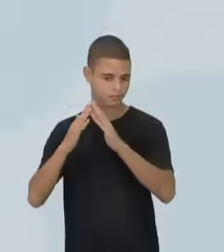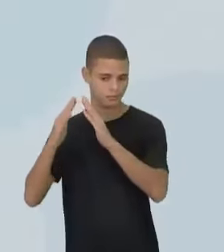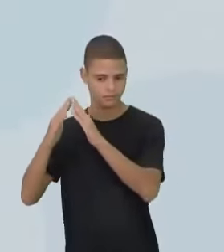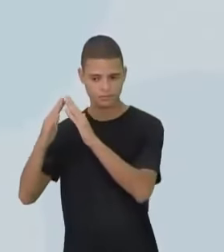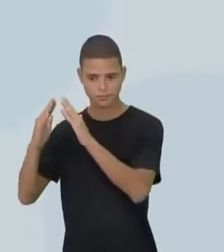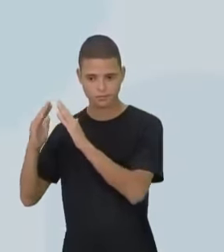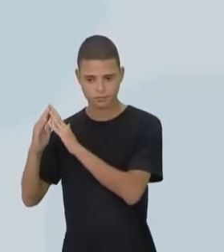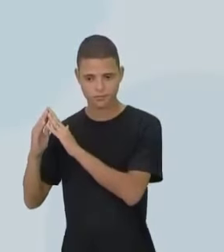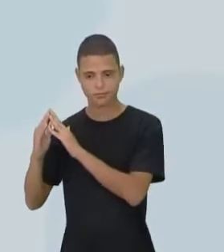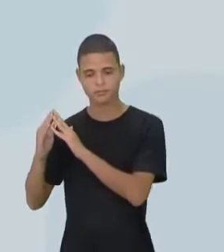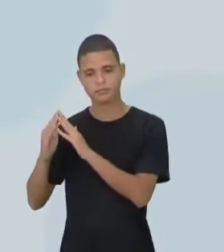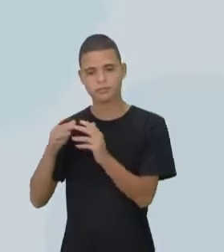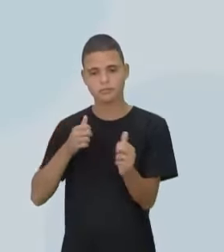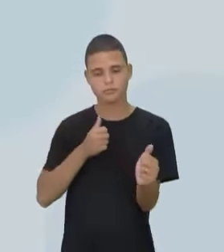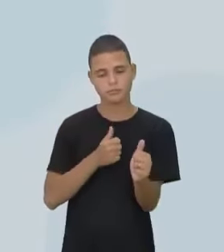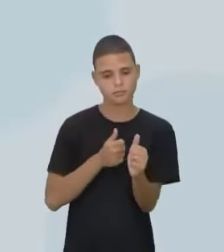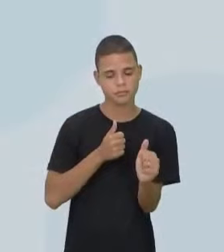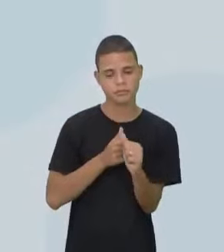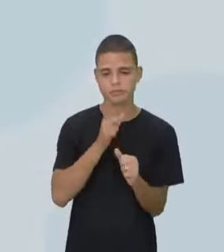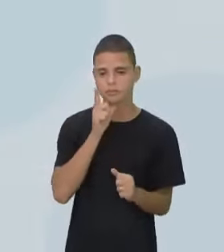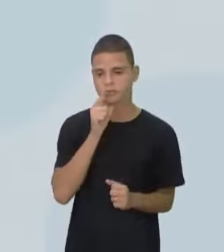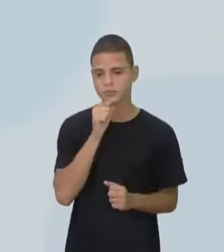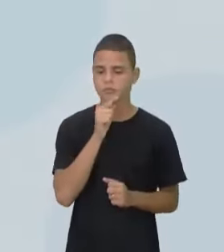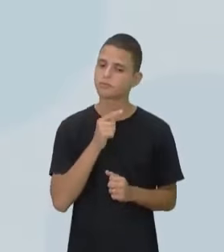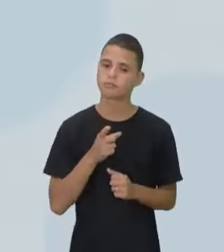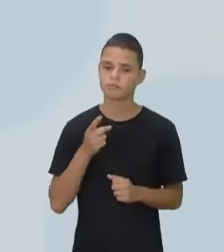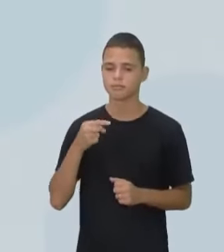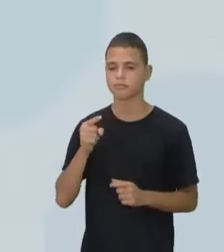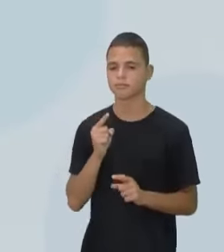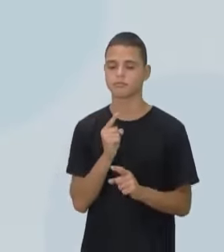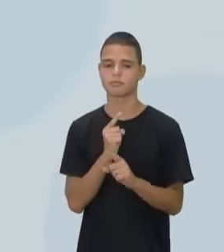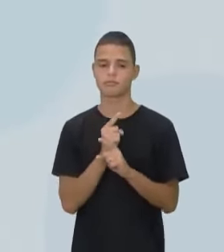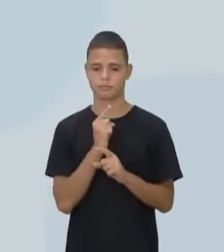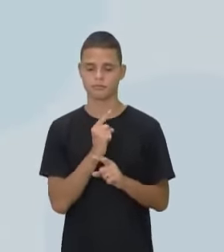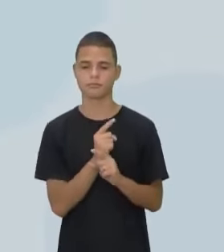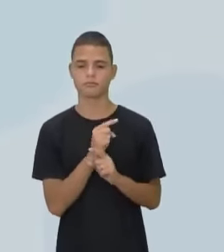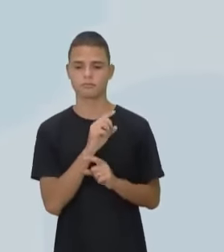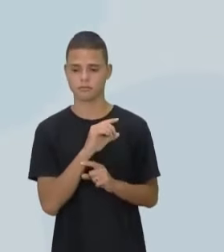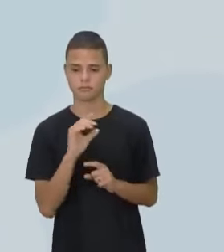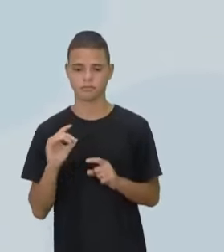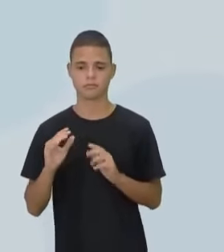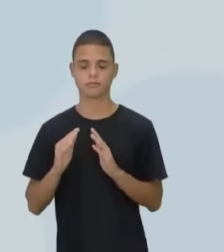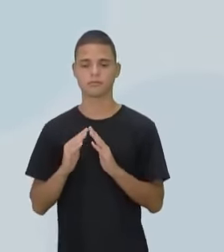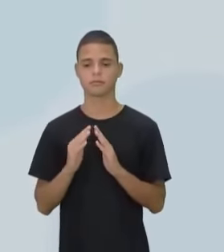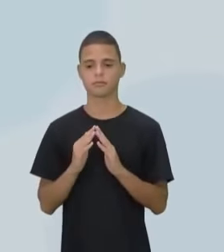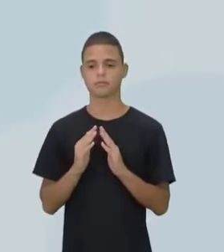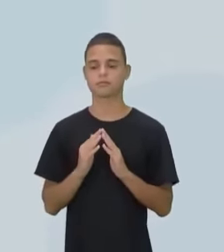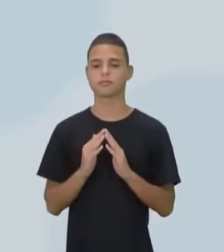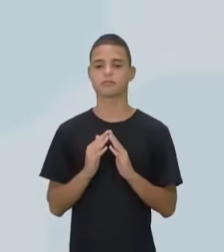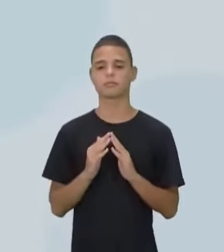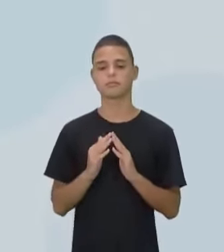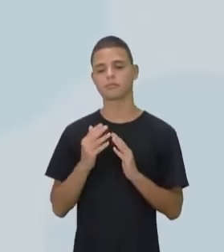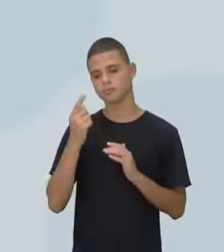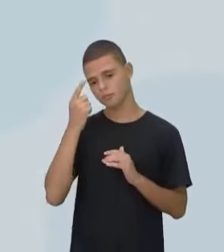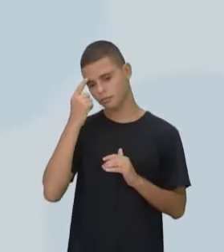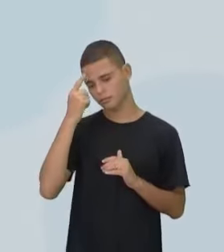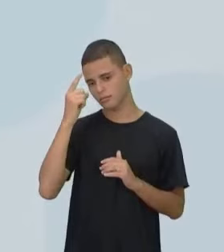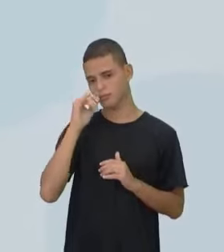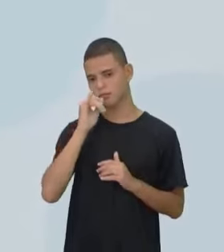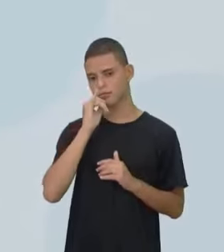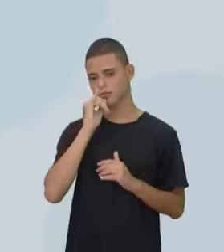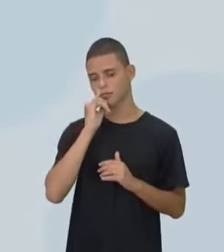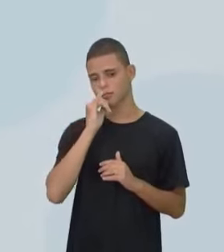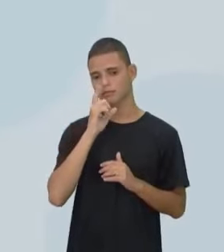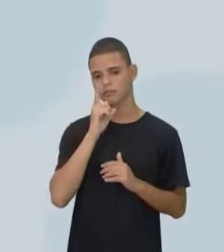de ocupação próxima a um curso d'água. A gente identificou cada uma dessas casas, né? E vamos supor que começou